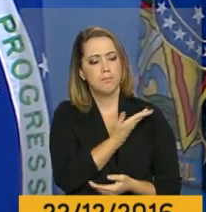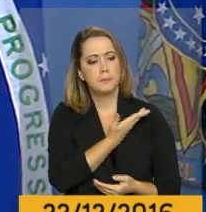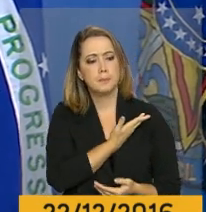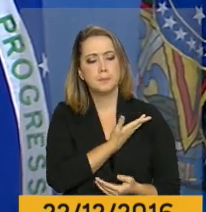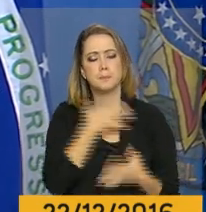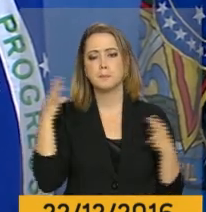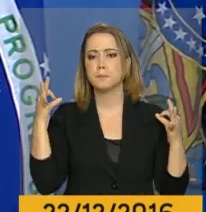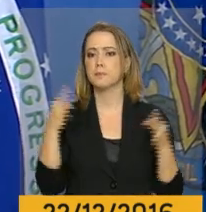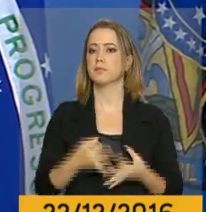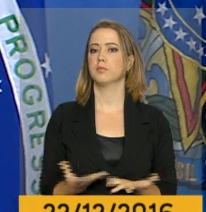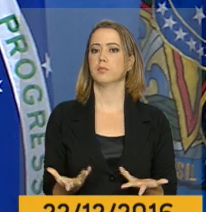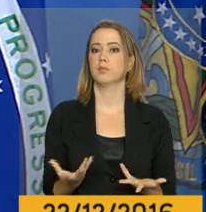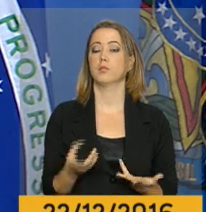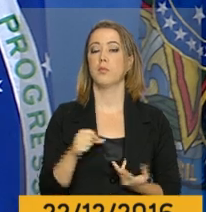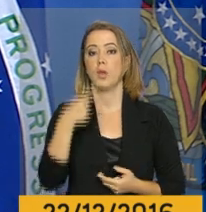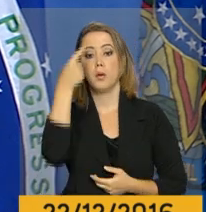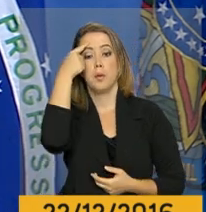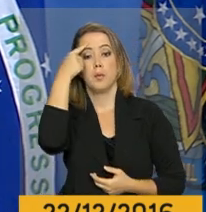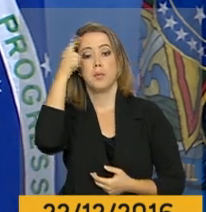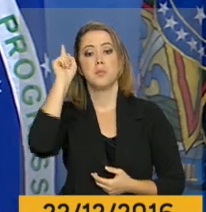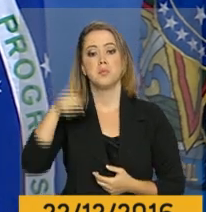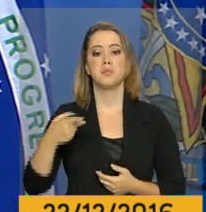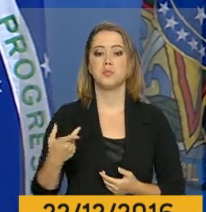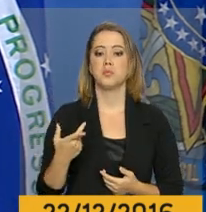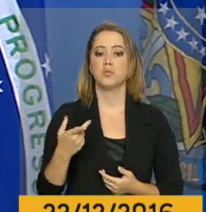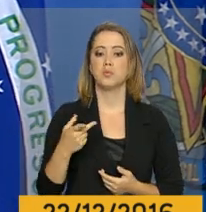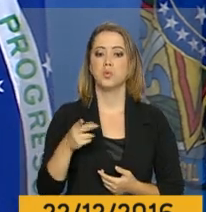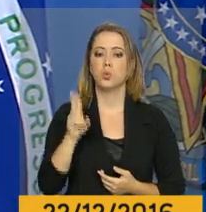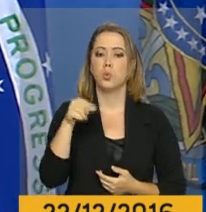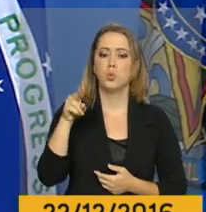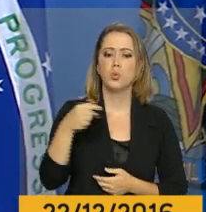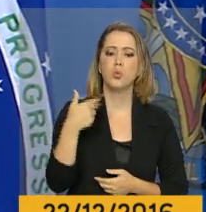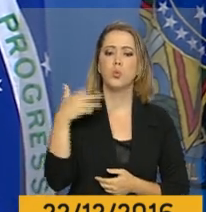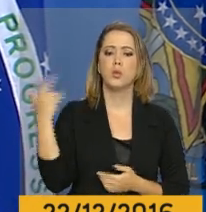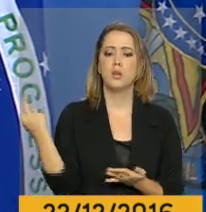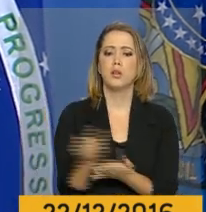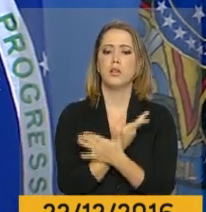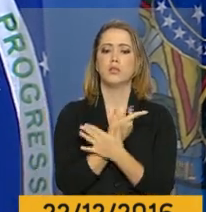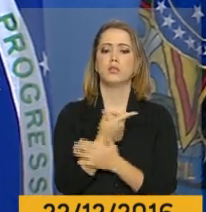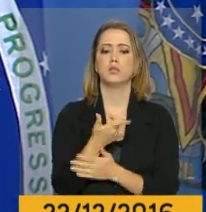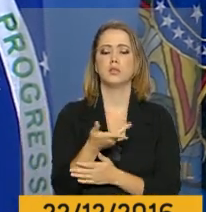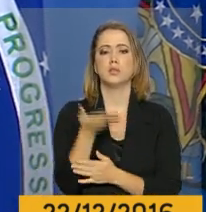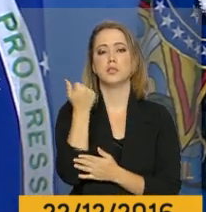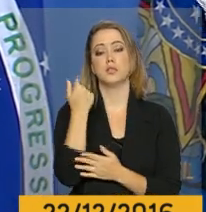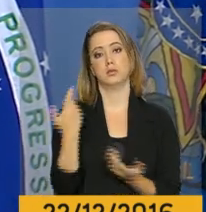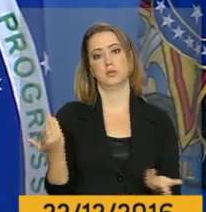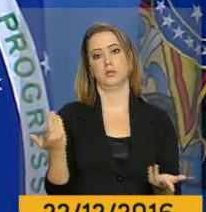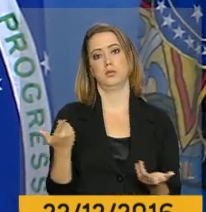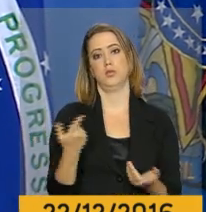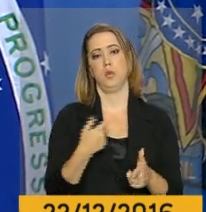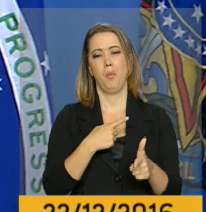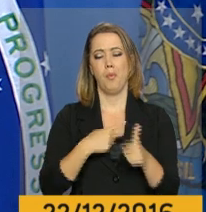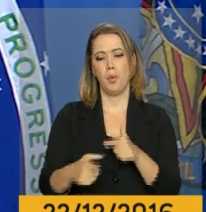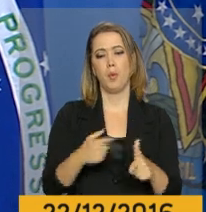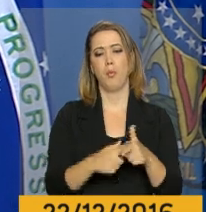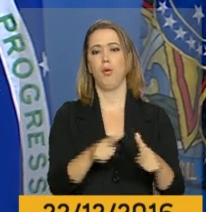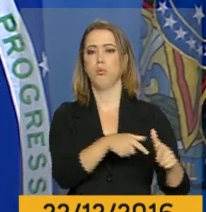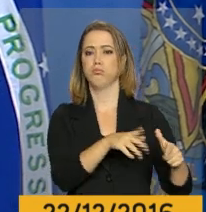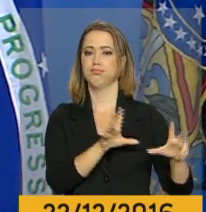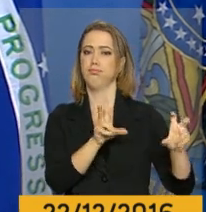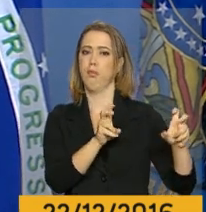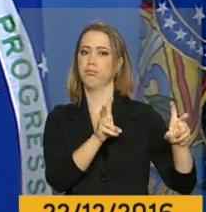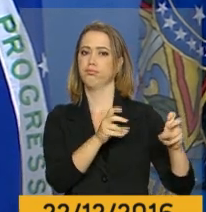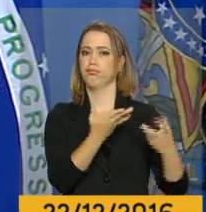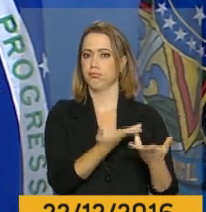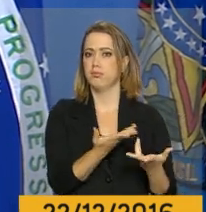absoluta, acho que até, penso eu, é caso ímpar, que numa questão tão aparentemente polêmica, como se falava